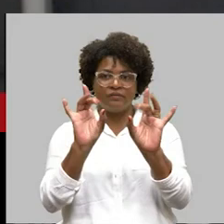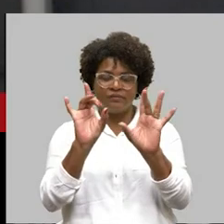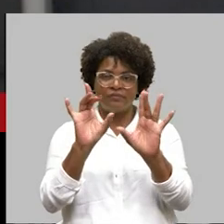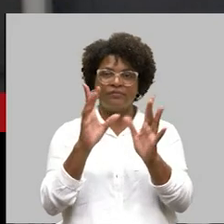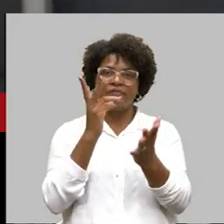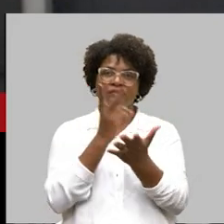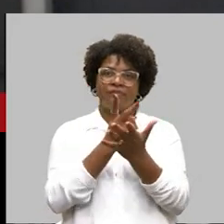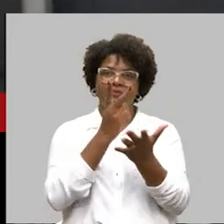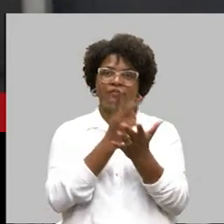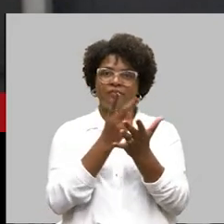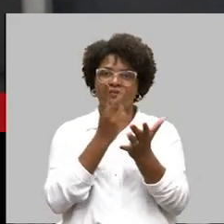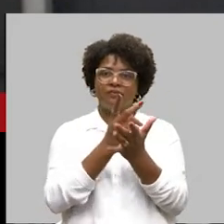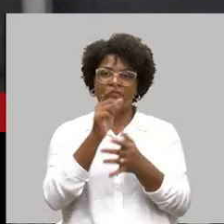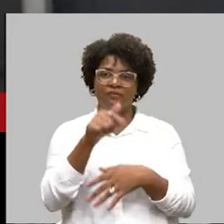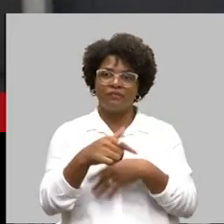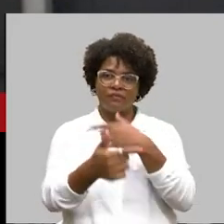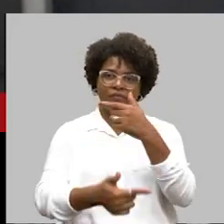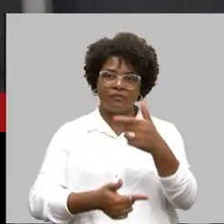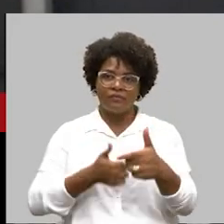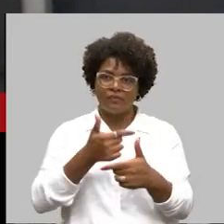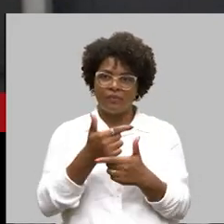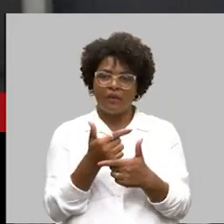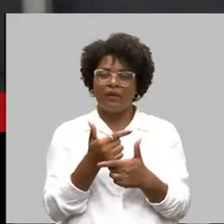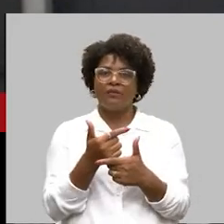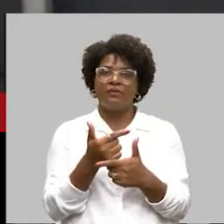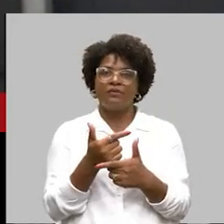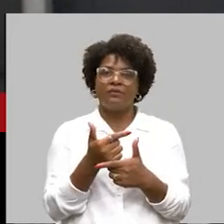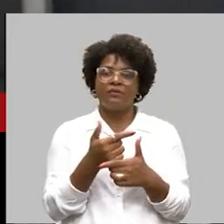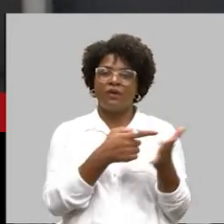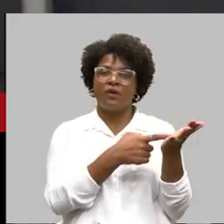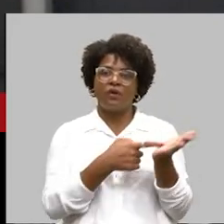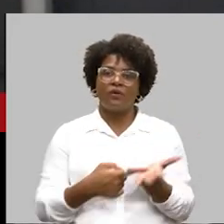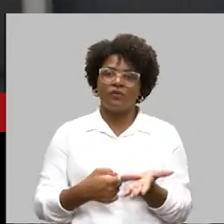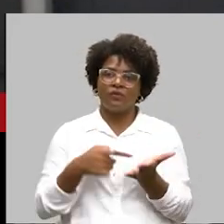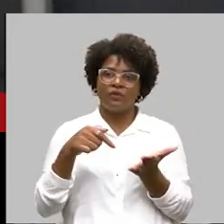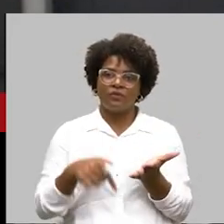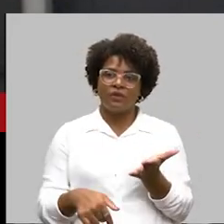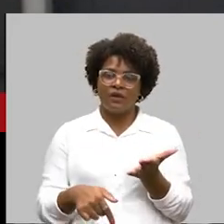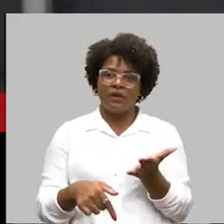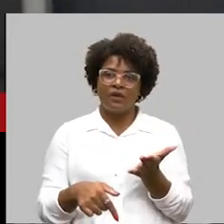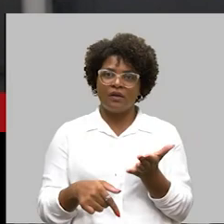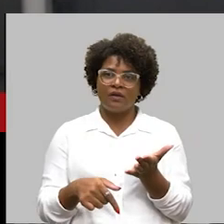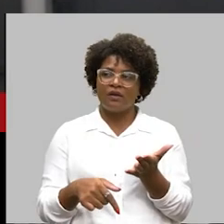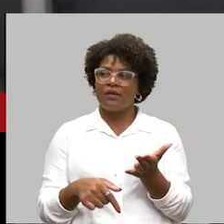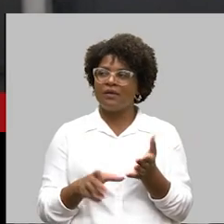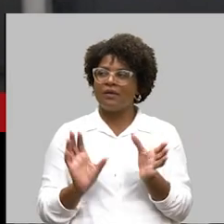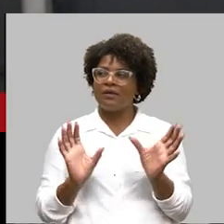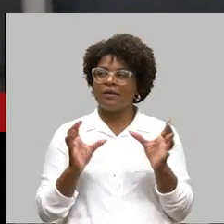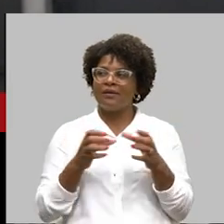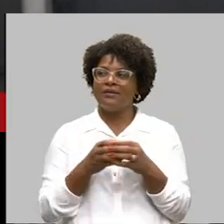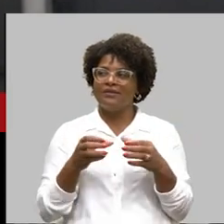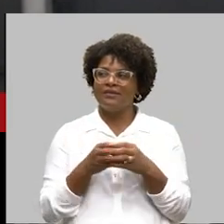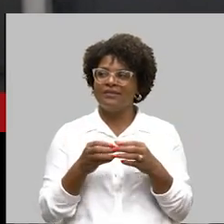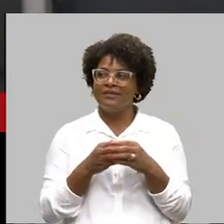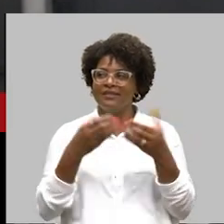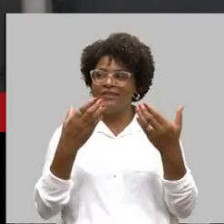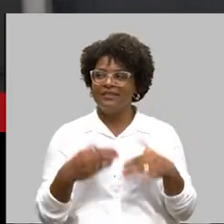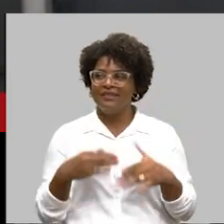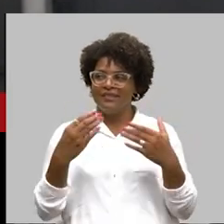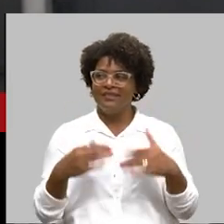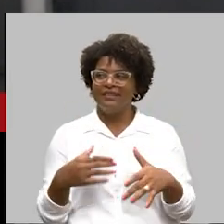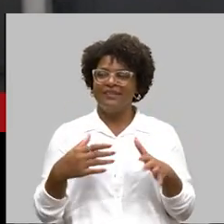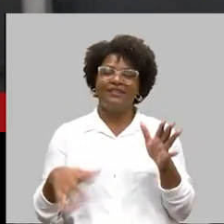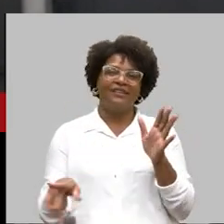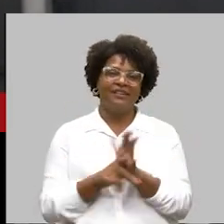continuidade aos nossos trabalhos e vamos convidar os nossos ilustres integrantes A tomarem assento nos lugares reservados